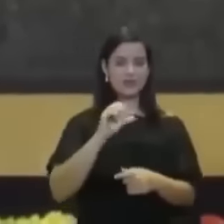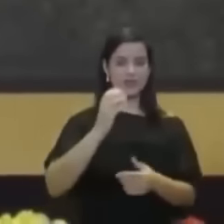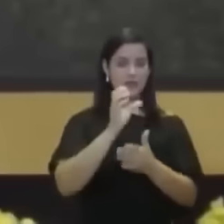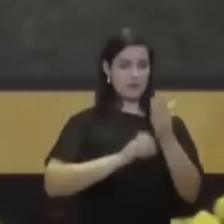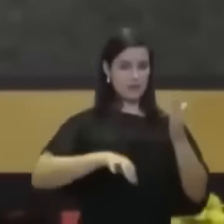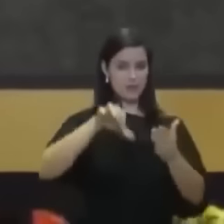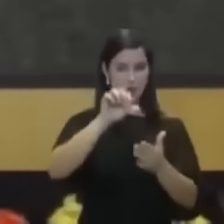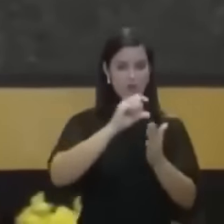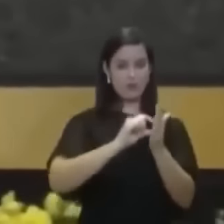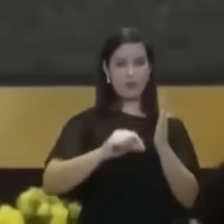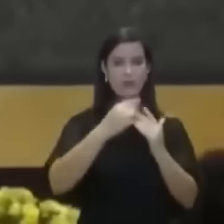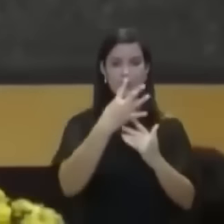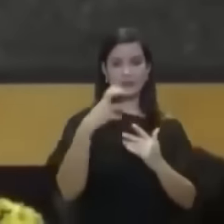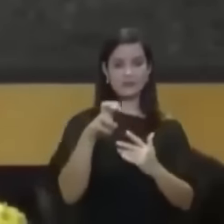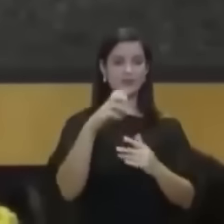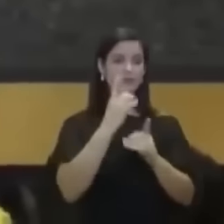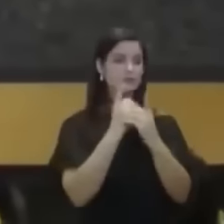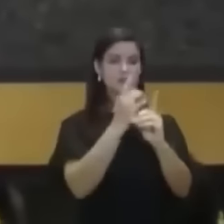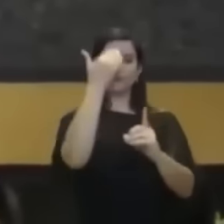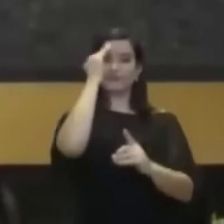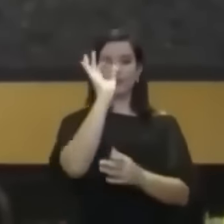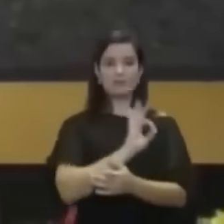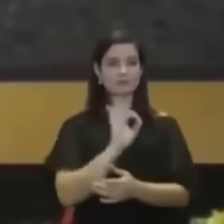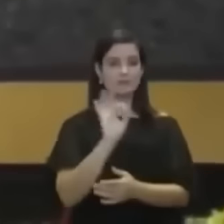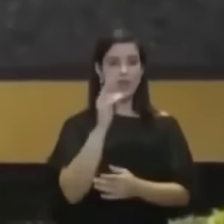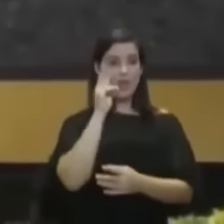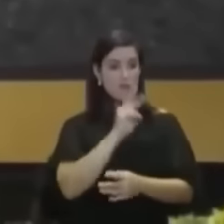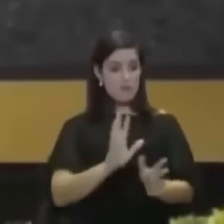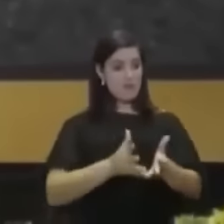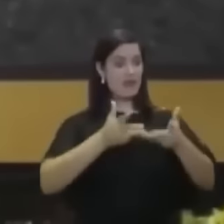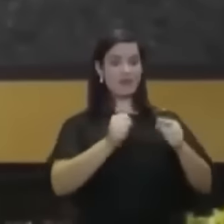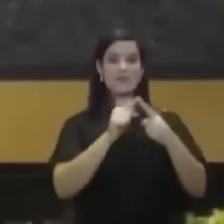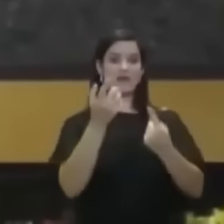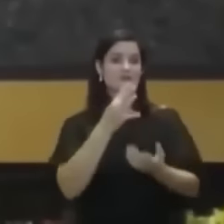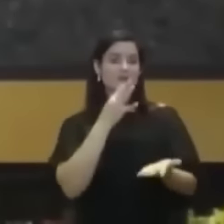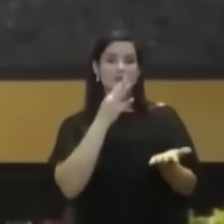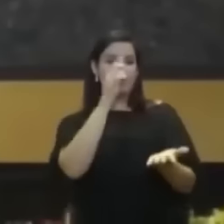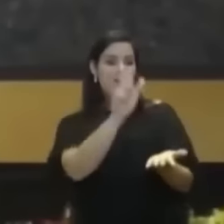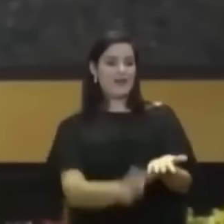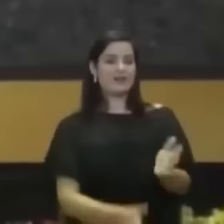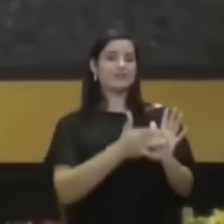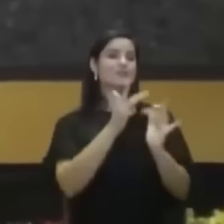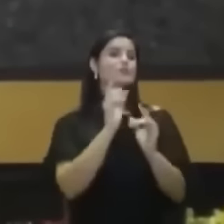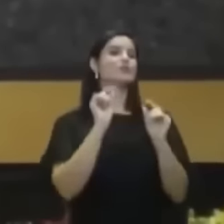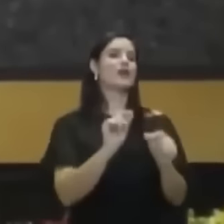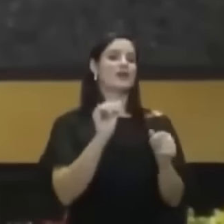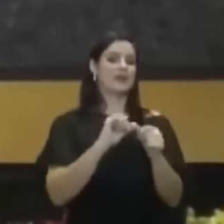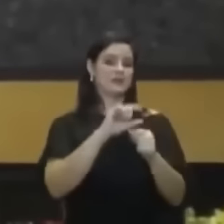9:45 que os discípulos não entenderam isso, vendo milagres, mas não sabendo quem é Jesus, nem o que ele veio fazer.